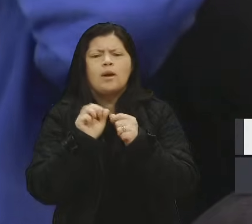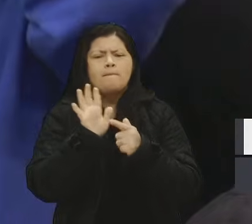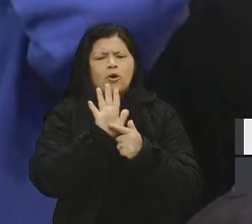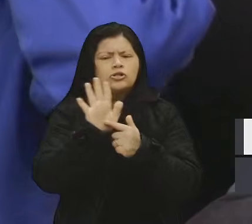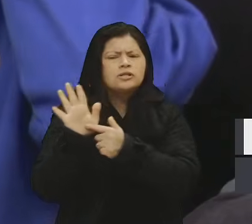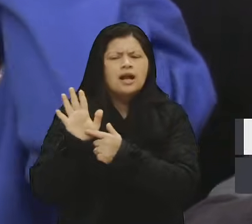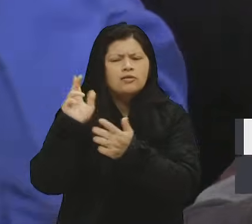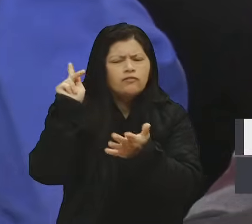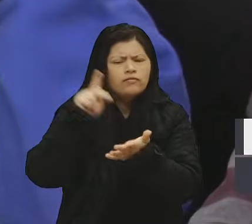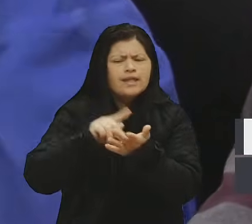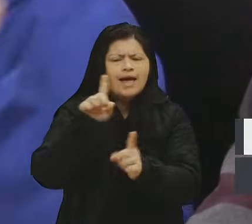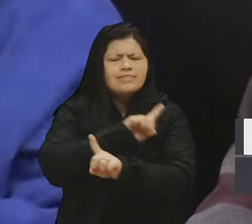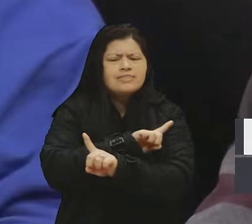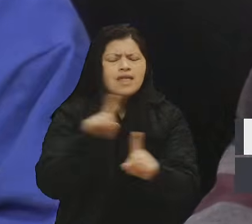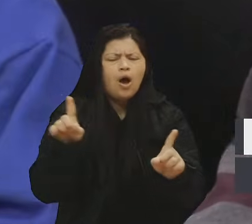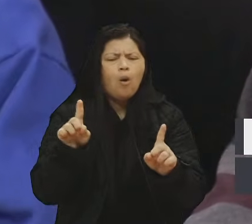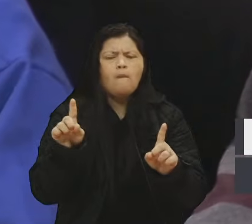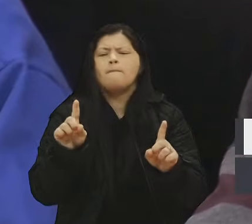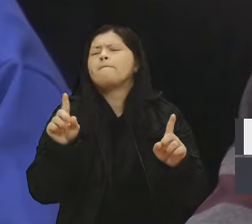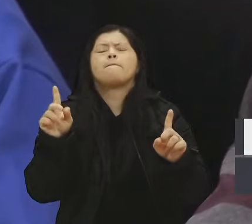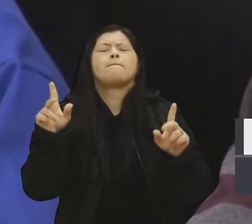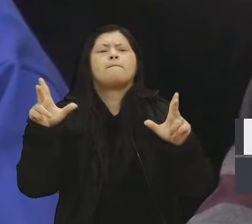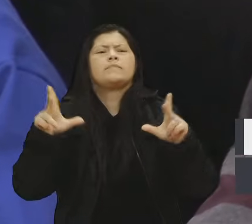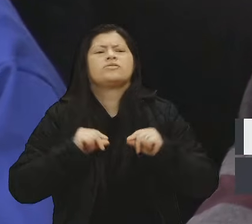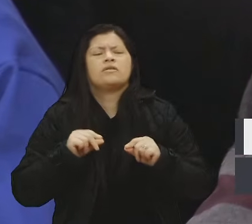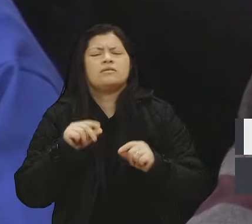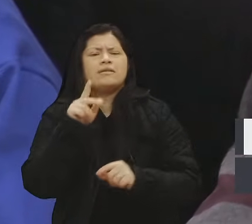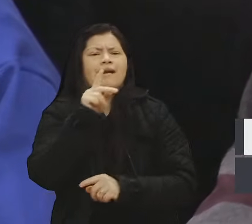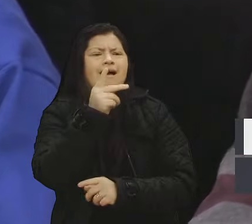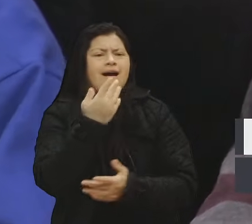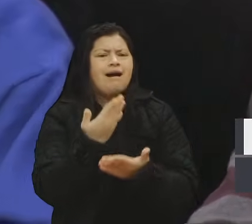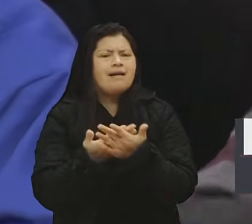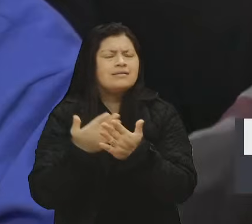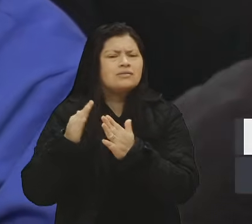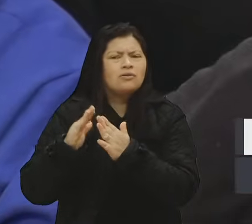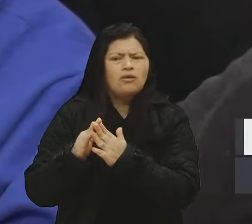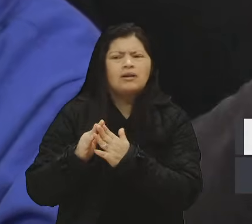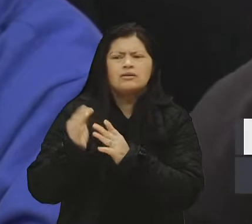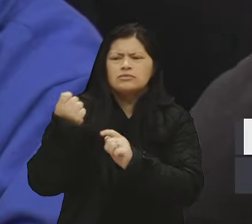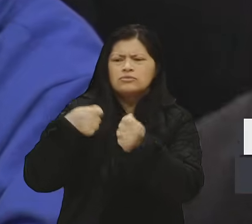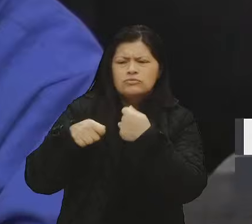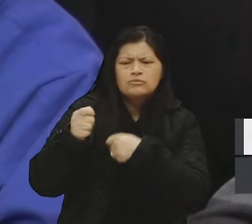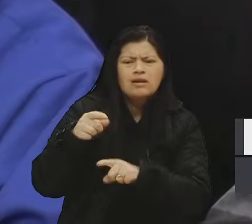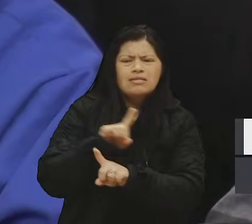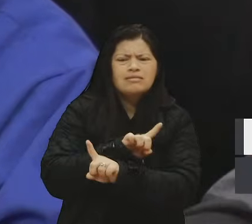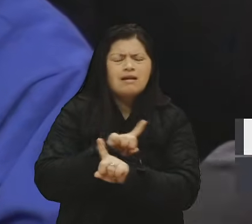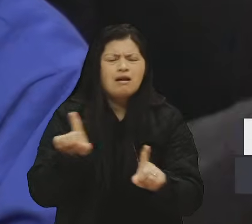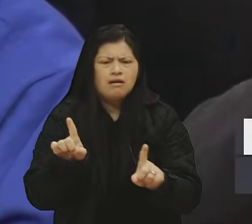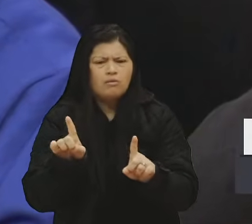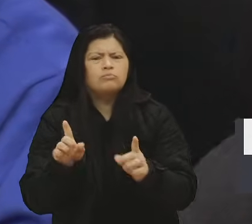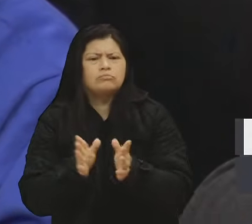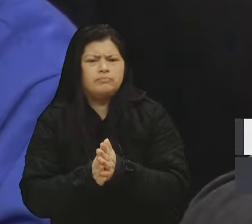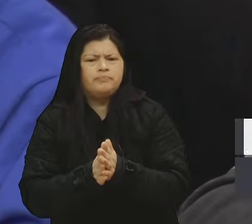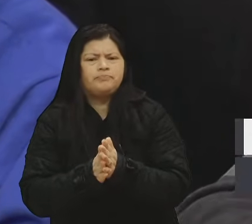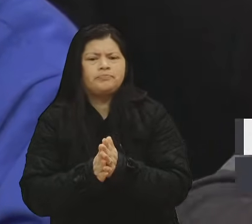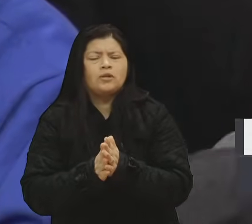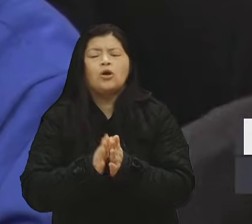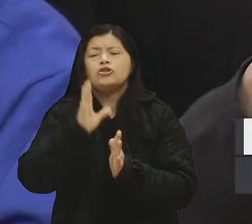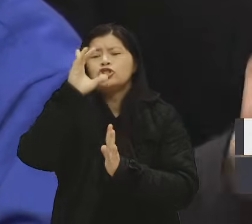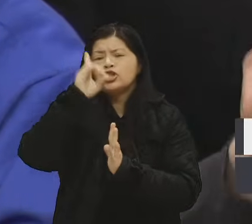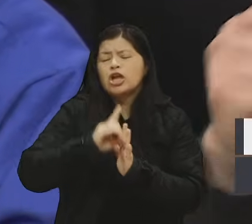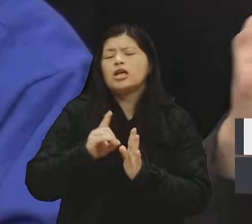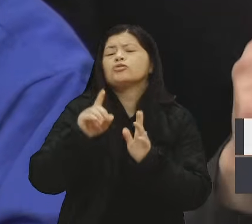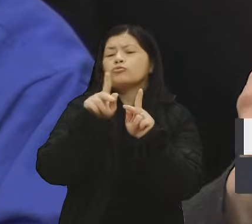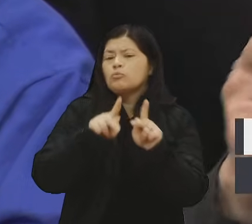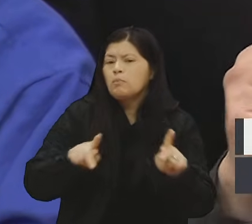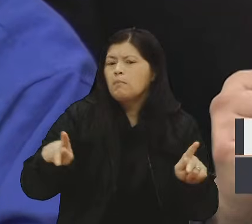não a privatização das escolas, contra essa verdadeira negociata, essa obscenidade contra os direitos do povo